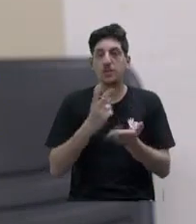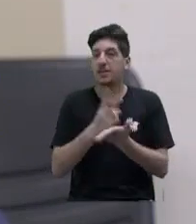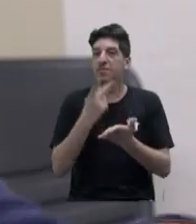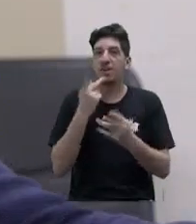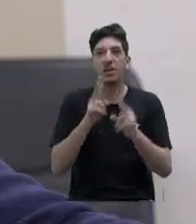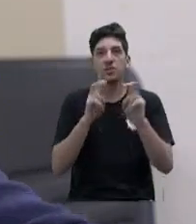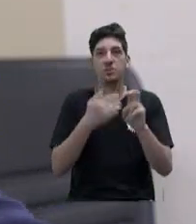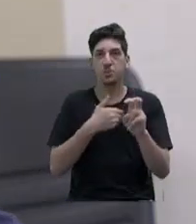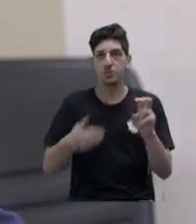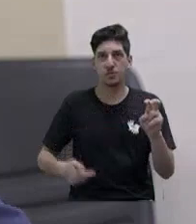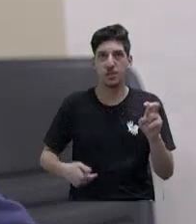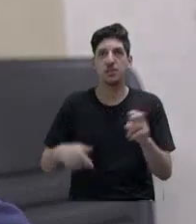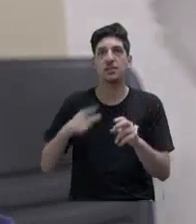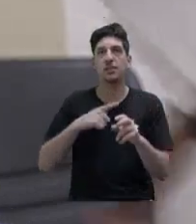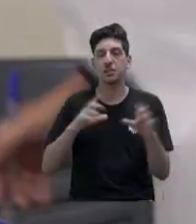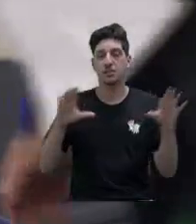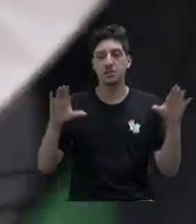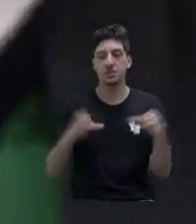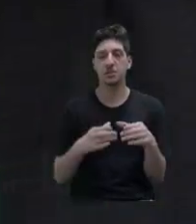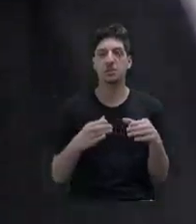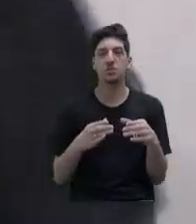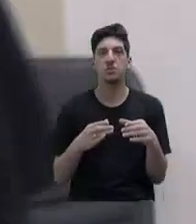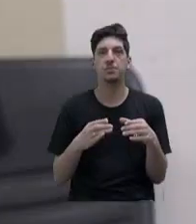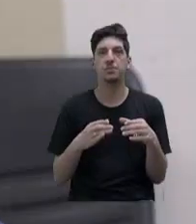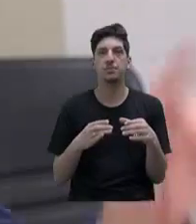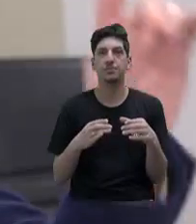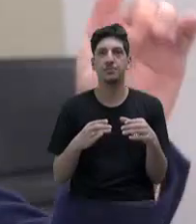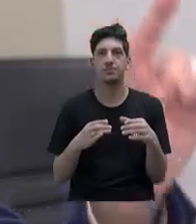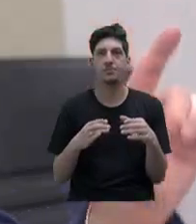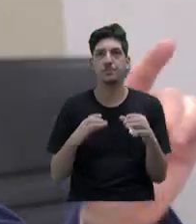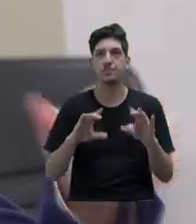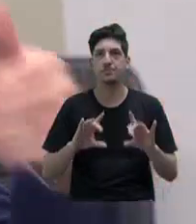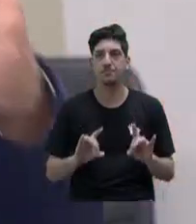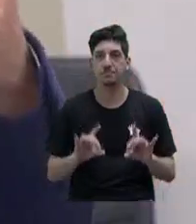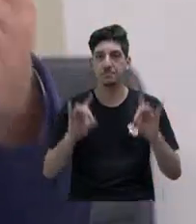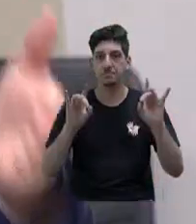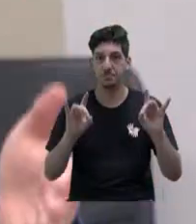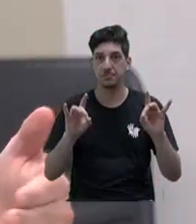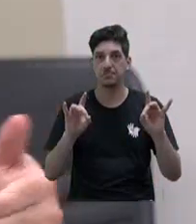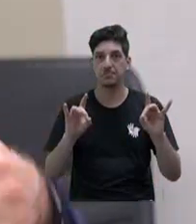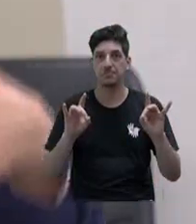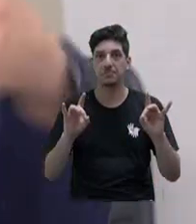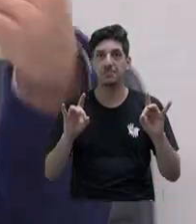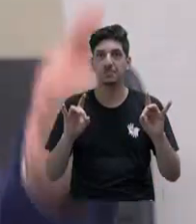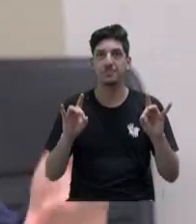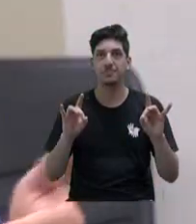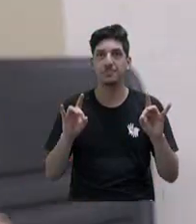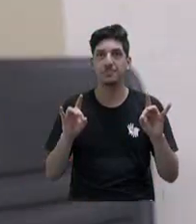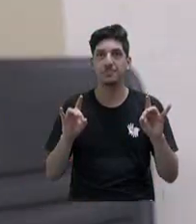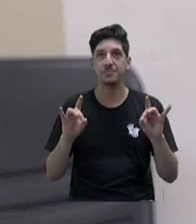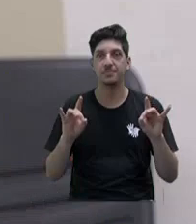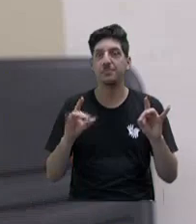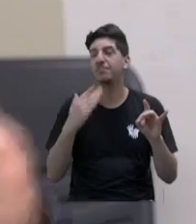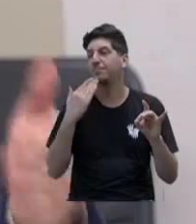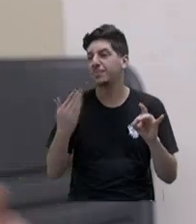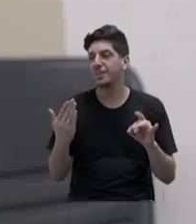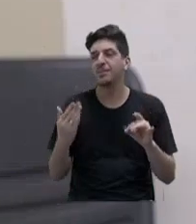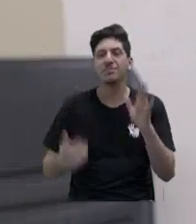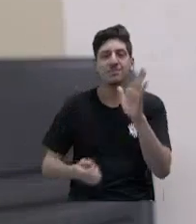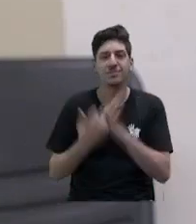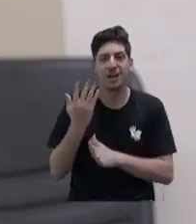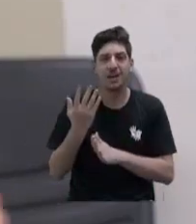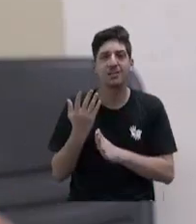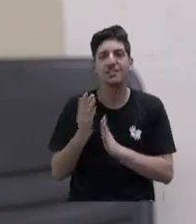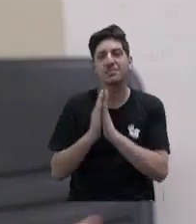no governo, nós temos uma comissão extraordinária Eu já fiz, apelei várias vezes que ela se